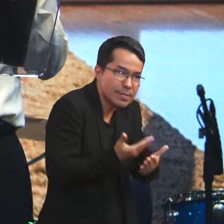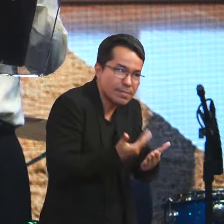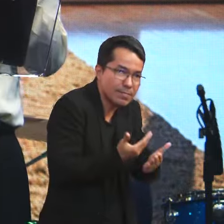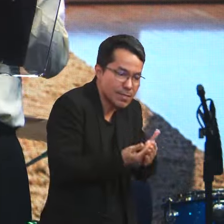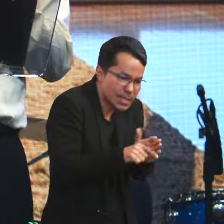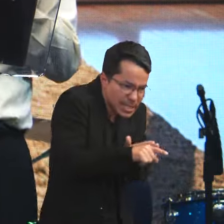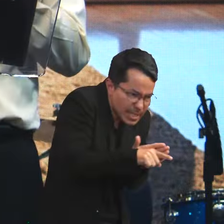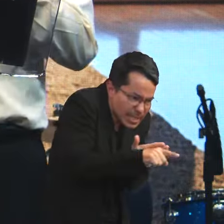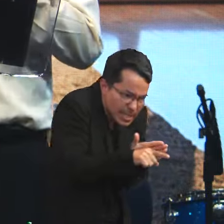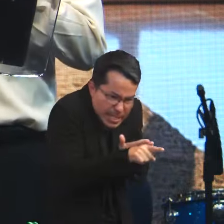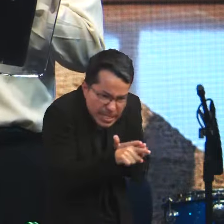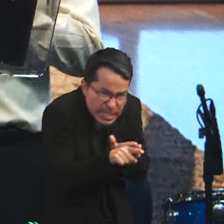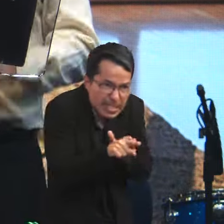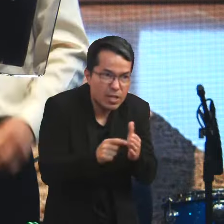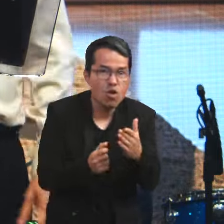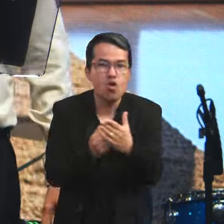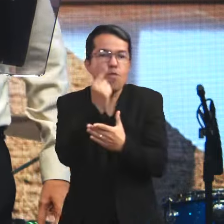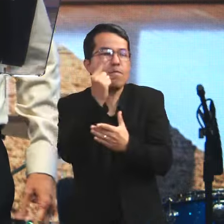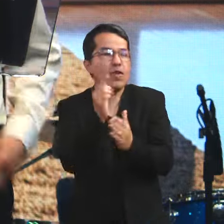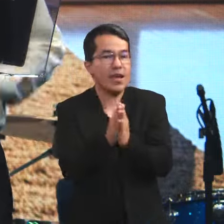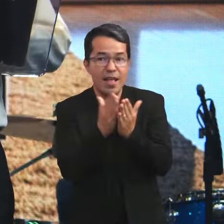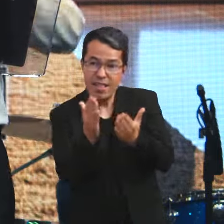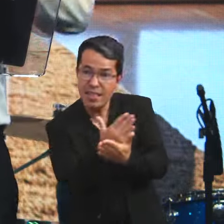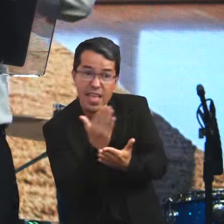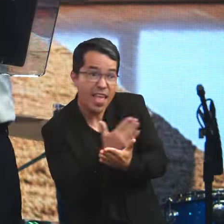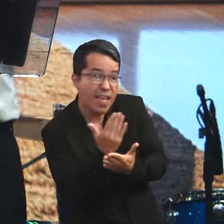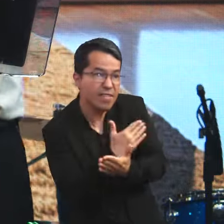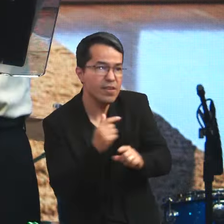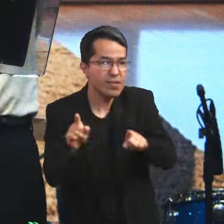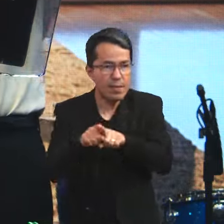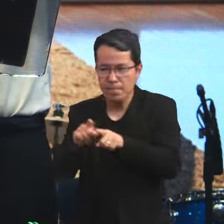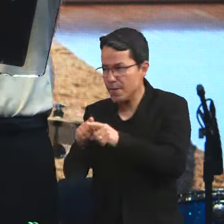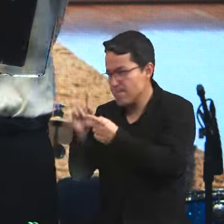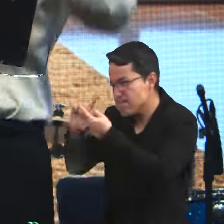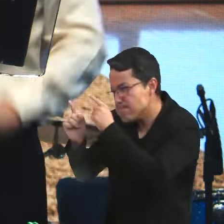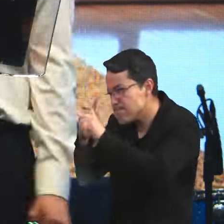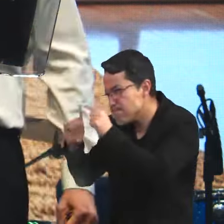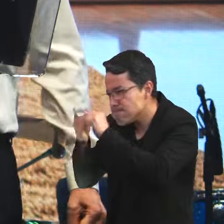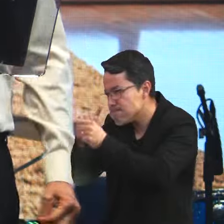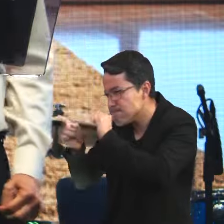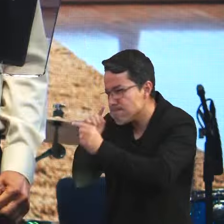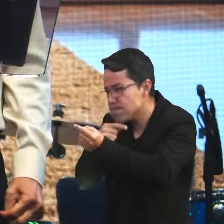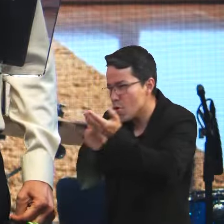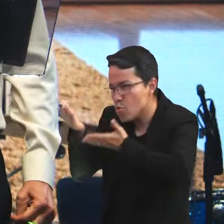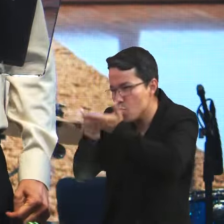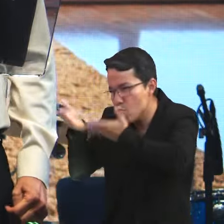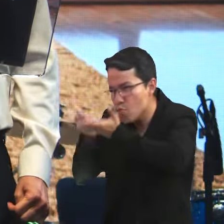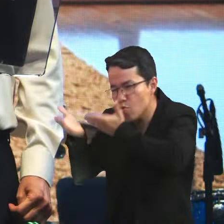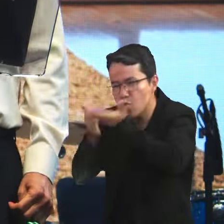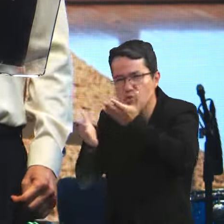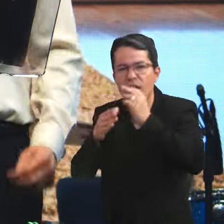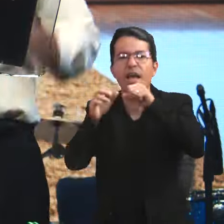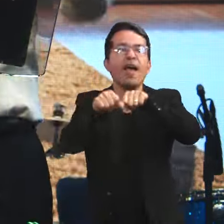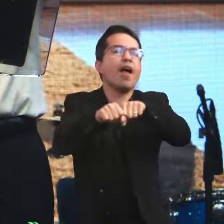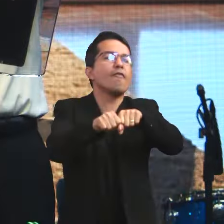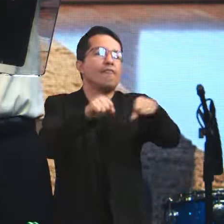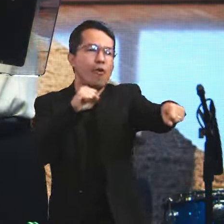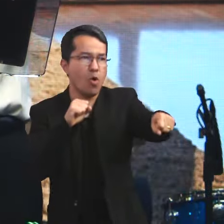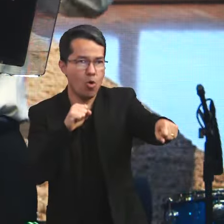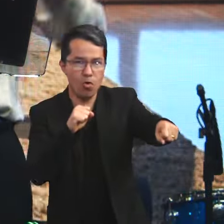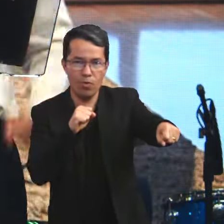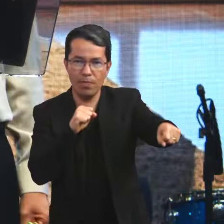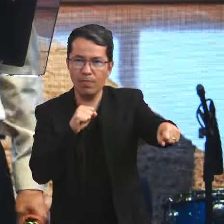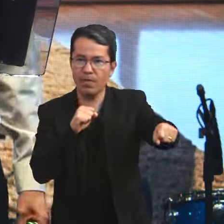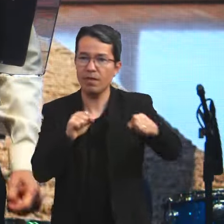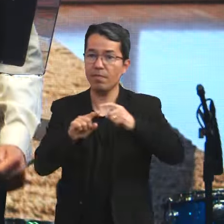investigar comprar livros investigar comprar livros que finalmente um dia gradu que finalmente se graduar se formar ent